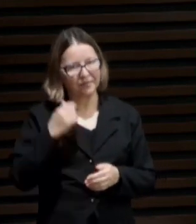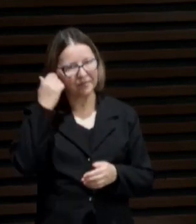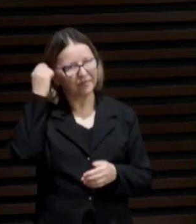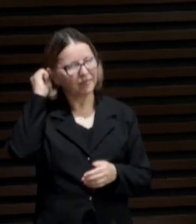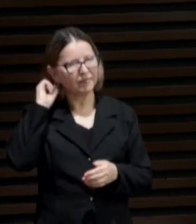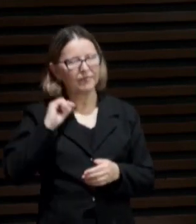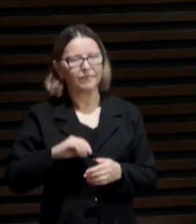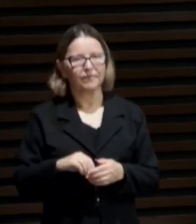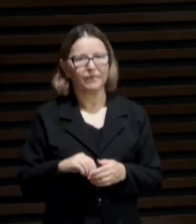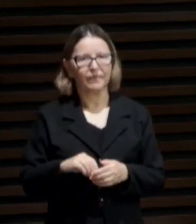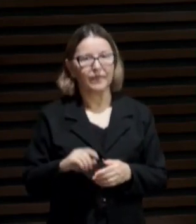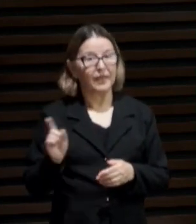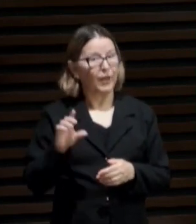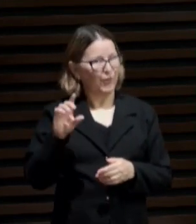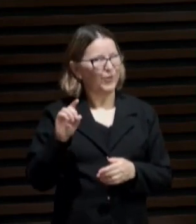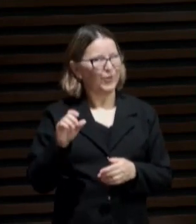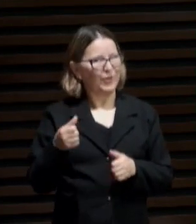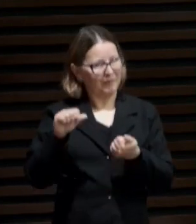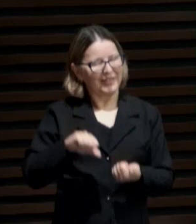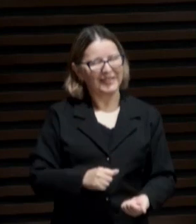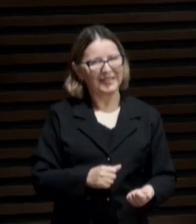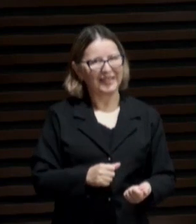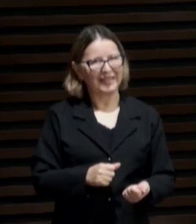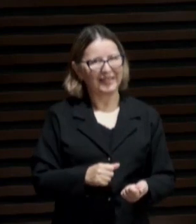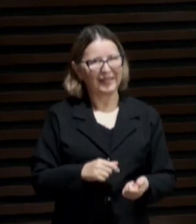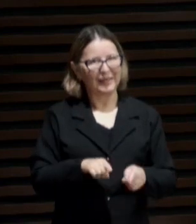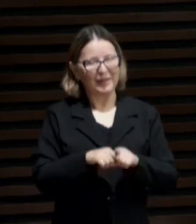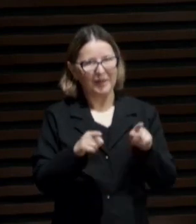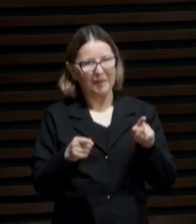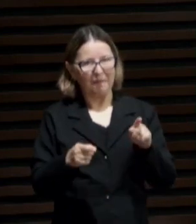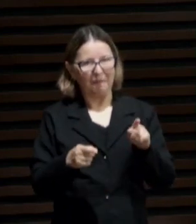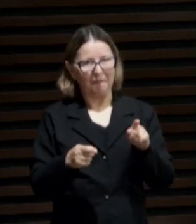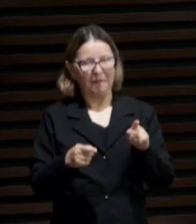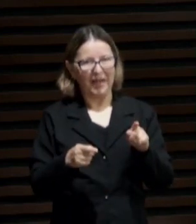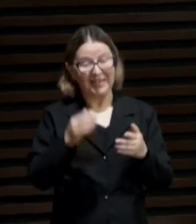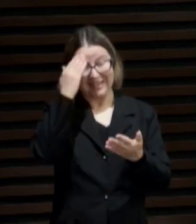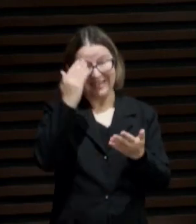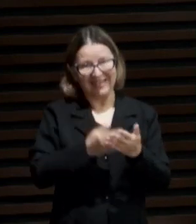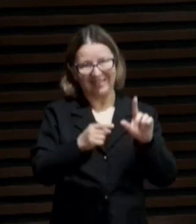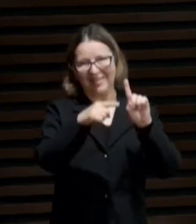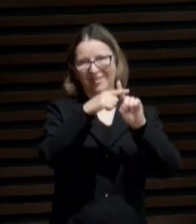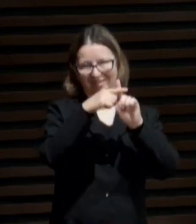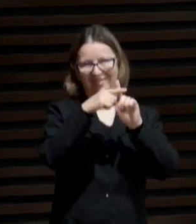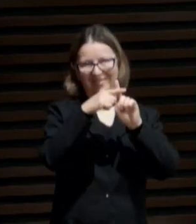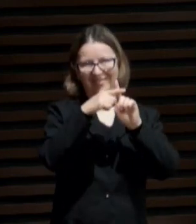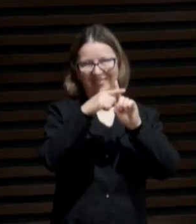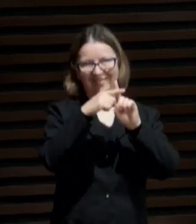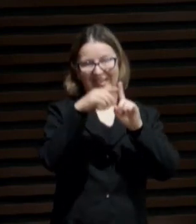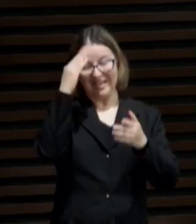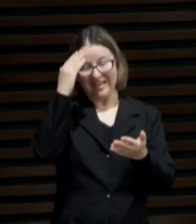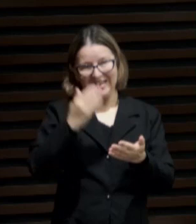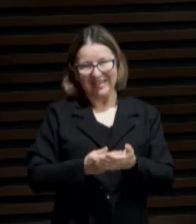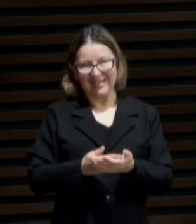Não é descer as águas, não. É subir a cruz. é ser atraído no corpo de Cristo há 2000 anos